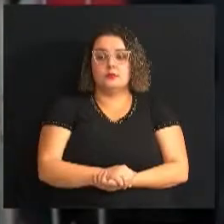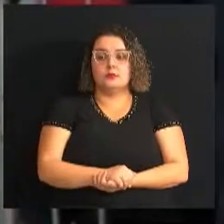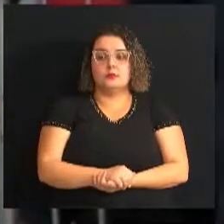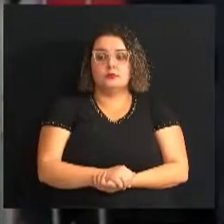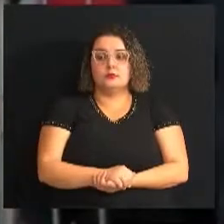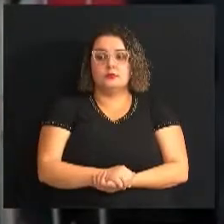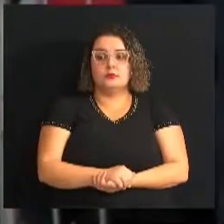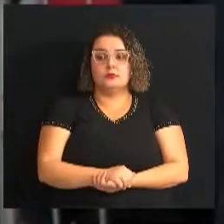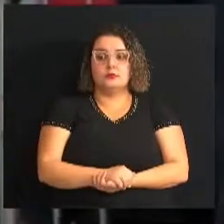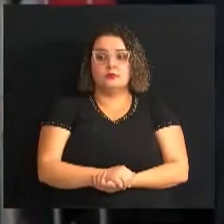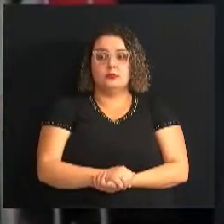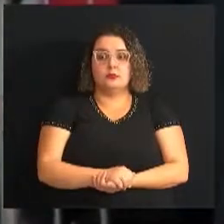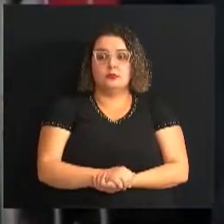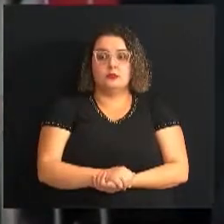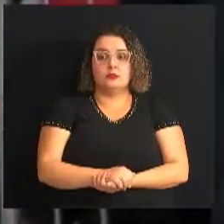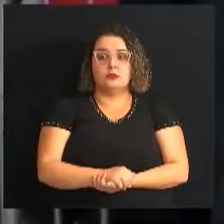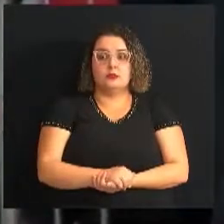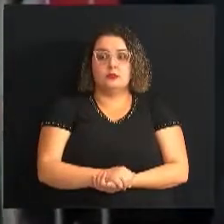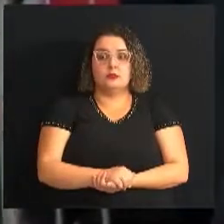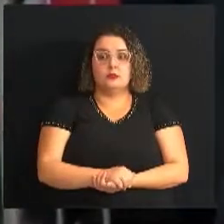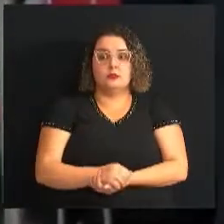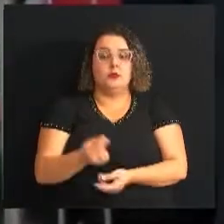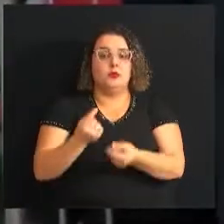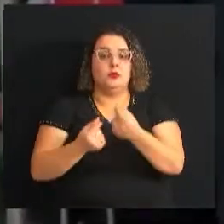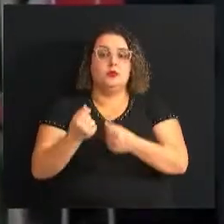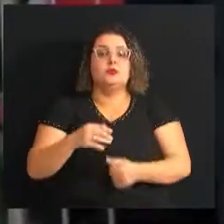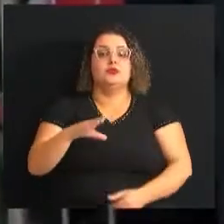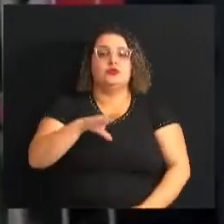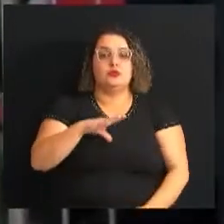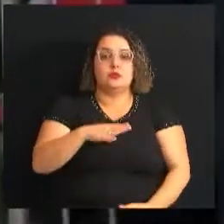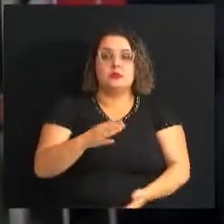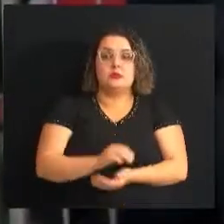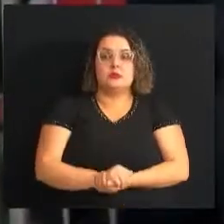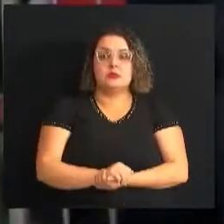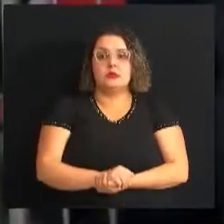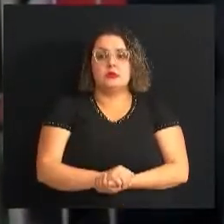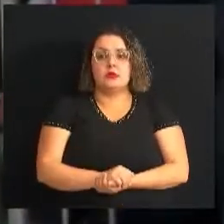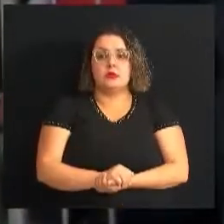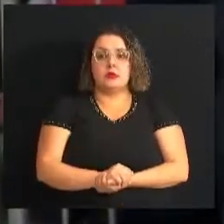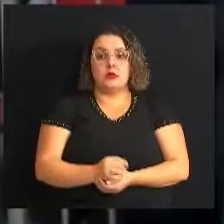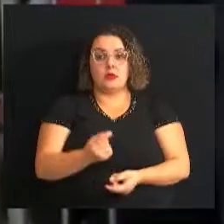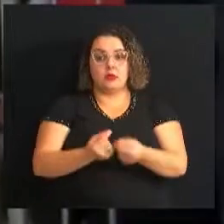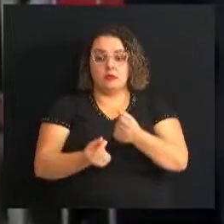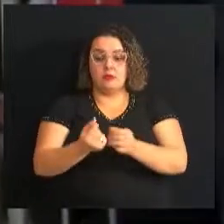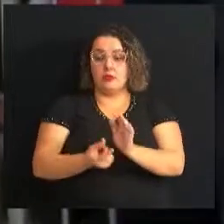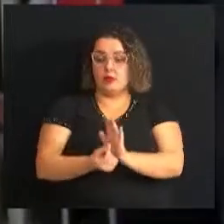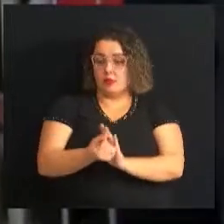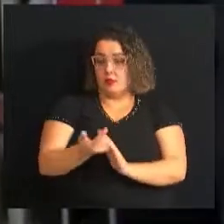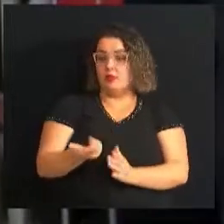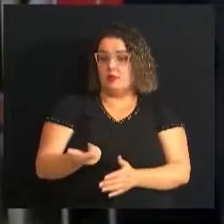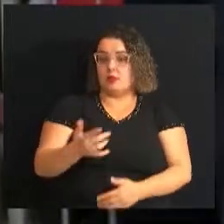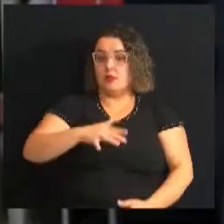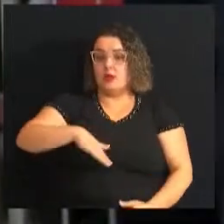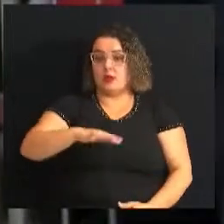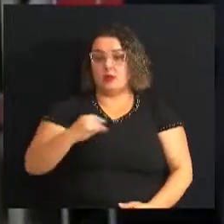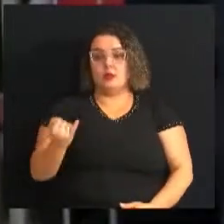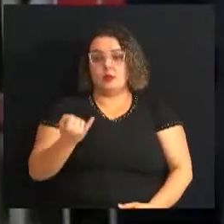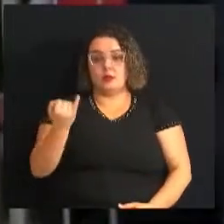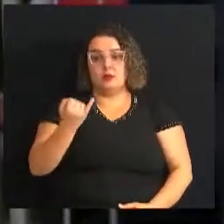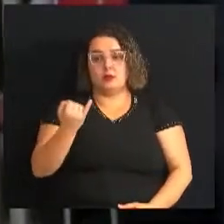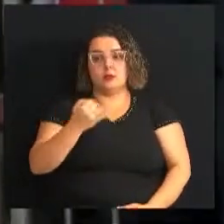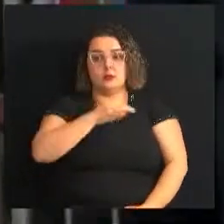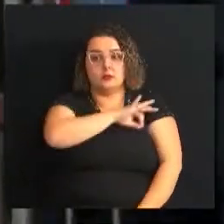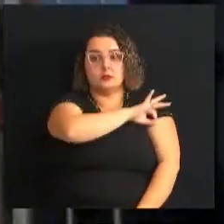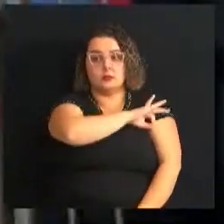mexe com o dinheiro da cidade, né? Então, finanças e orçamento é um setor muito importante da prefeitura e está